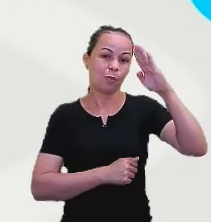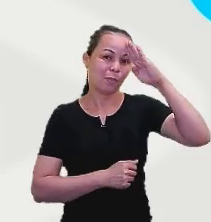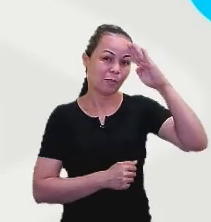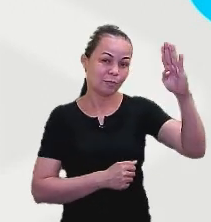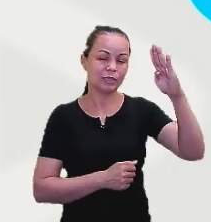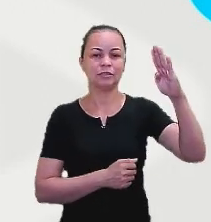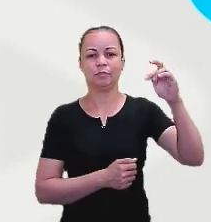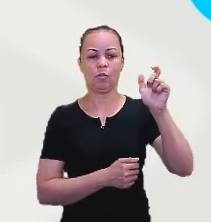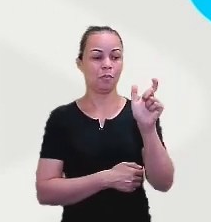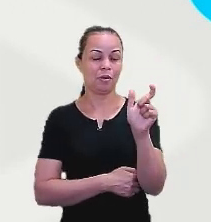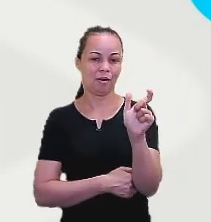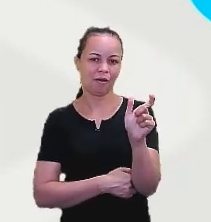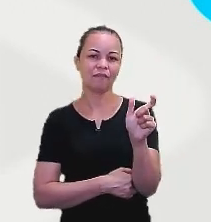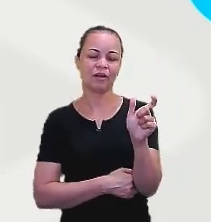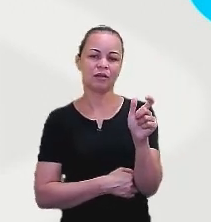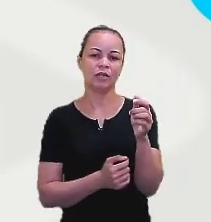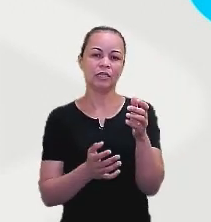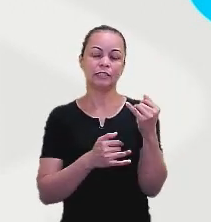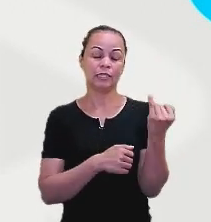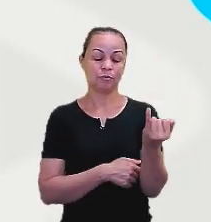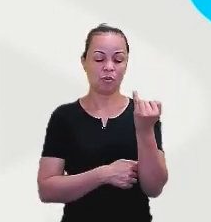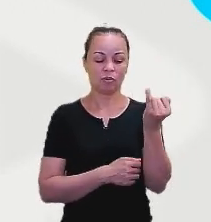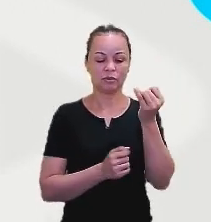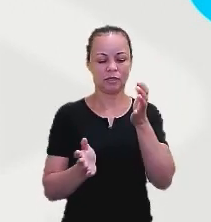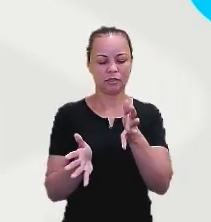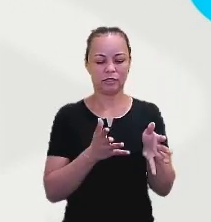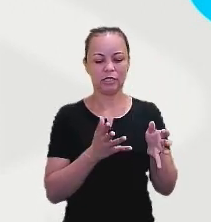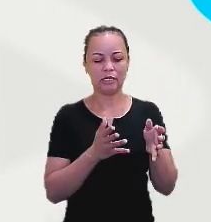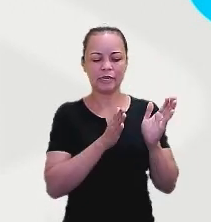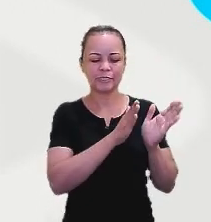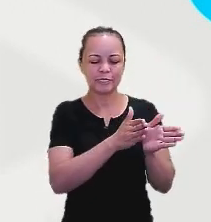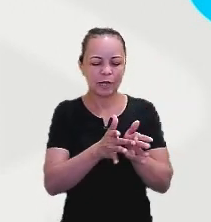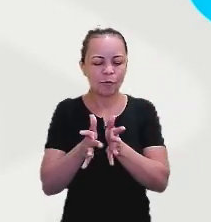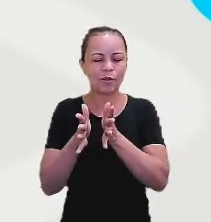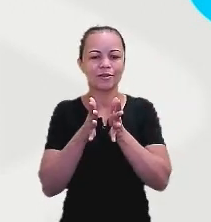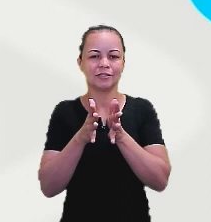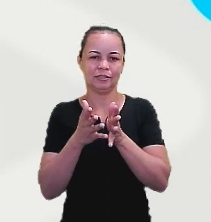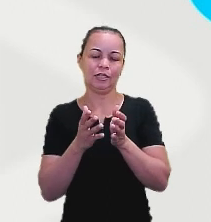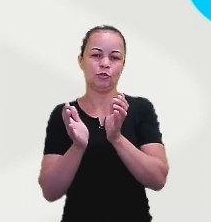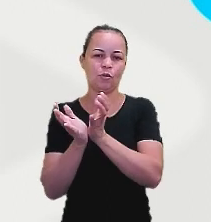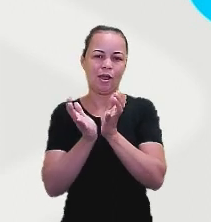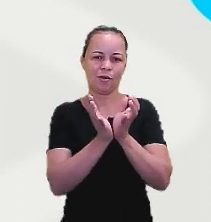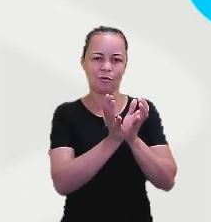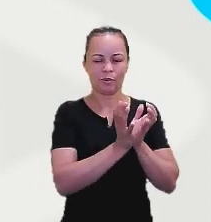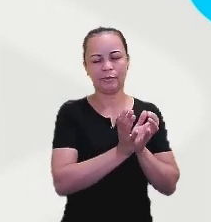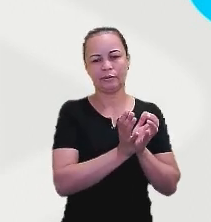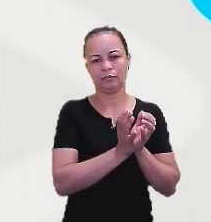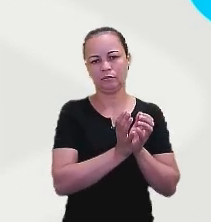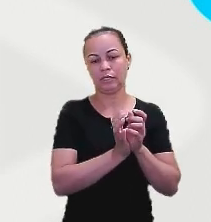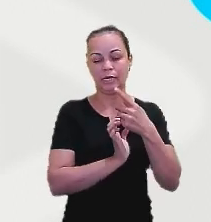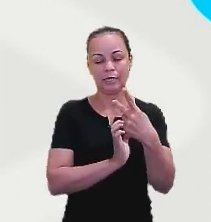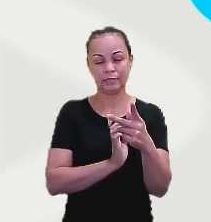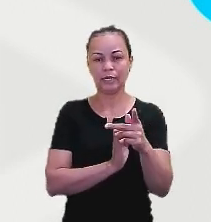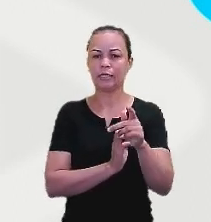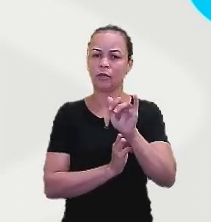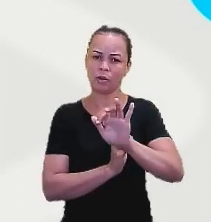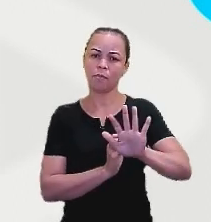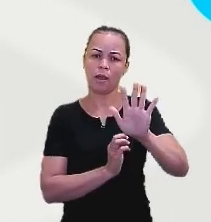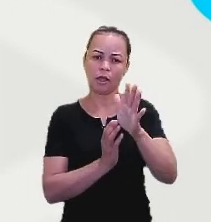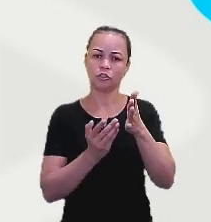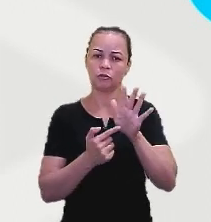principal. Sequencie a ordem dos agrupamentos. Então, aqui é só um modelo. Você pode ainda continuar puxando